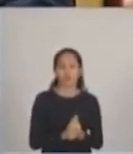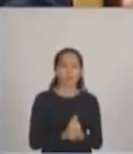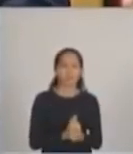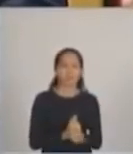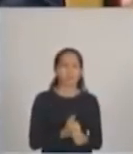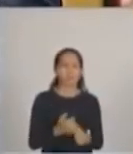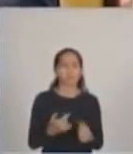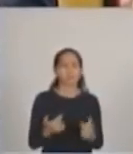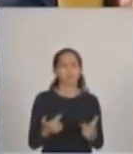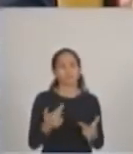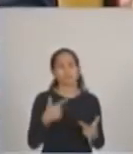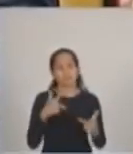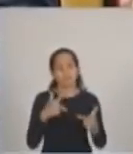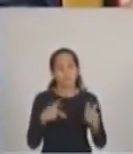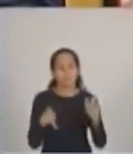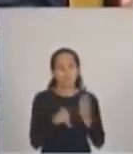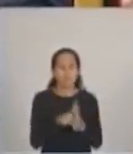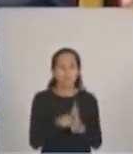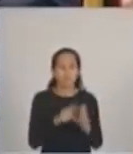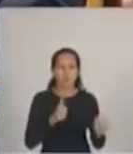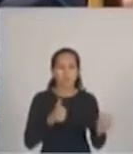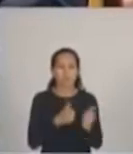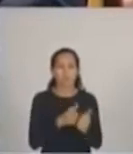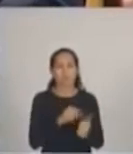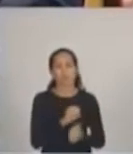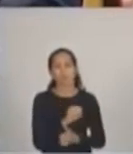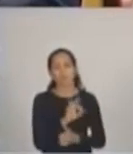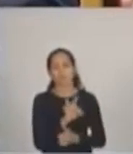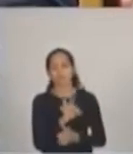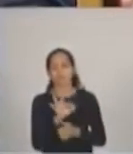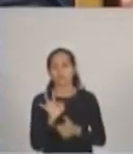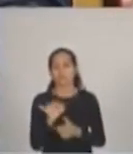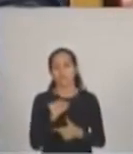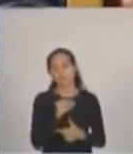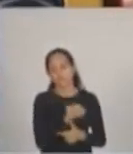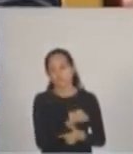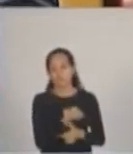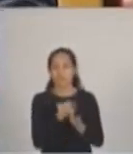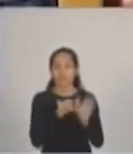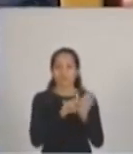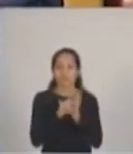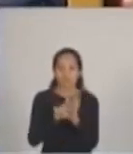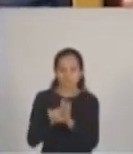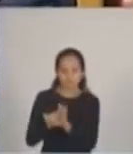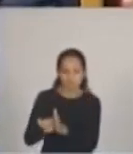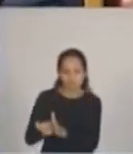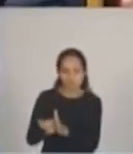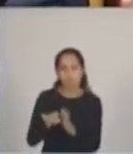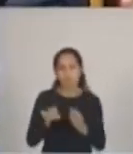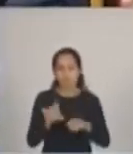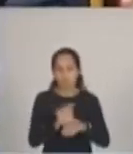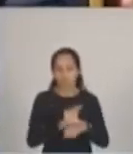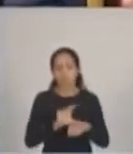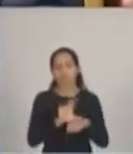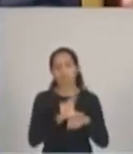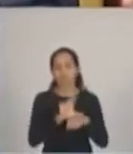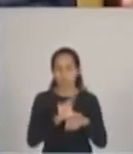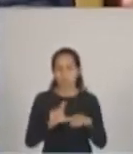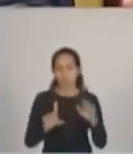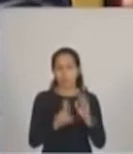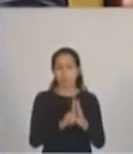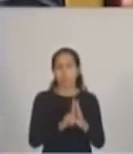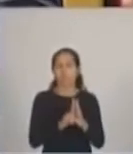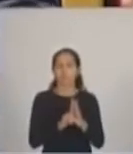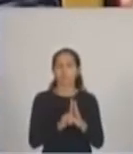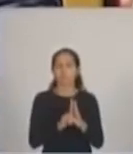Tribunal Federal, STF, no sentido da possibilidade de exame da constitucionalidade do decreto legislativo